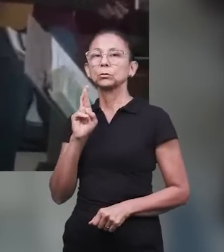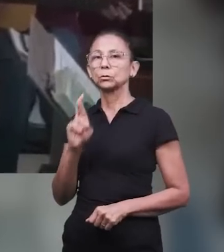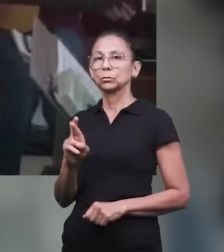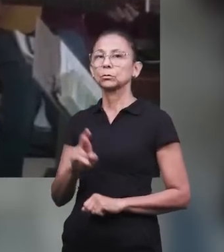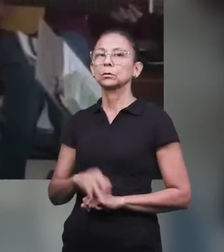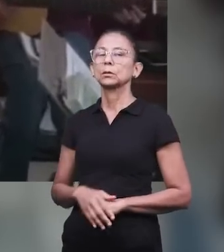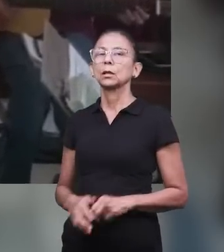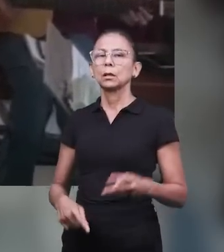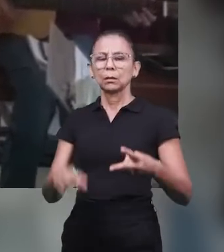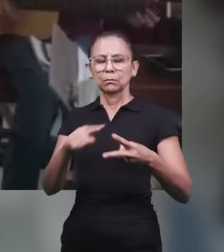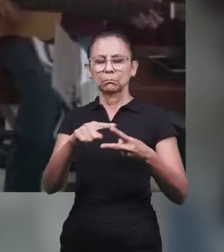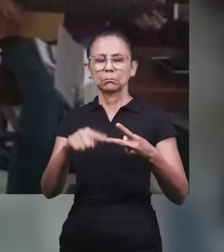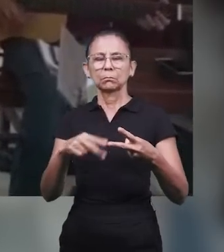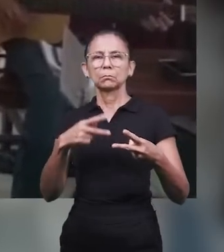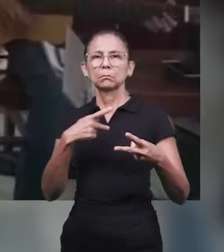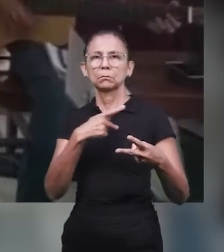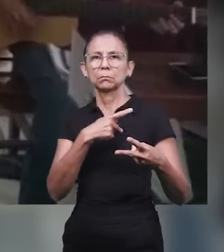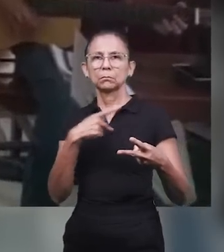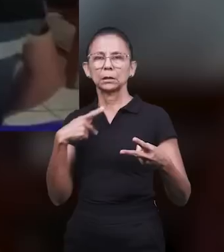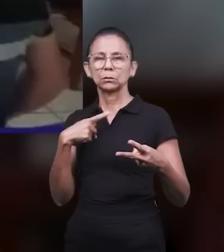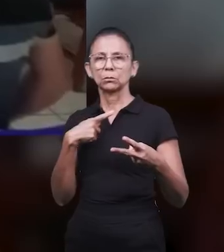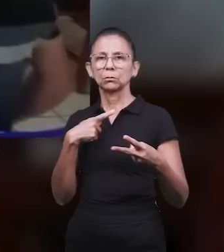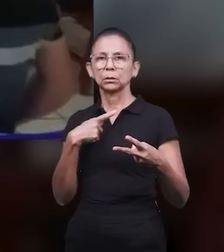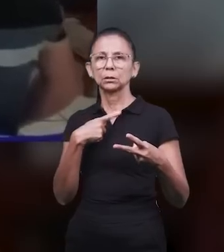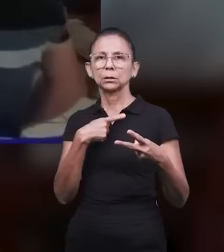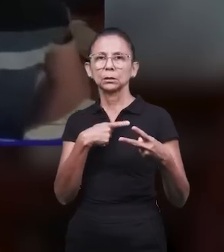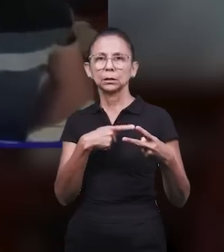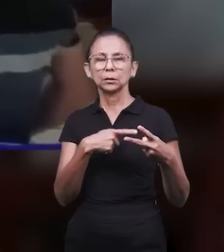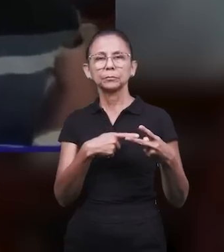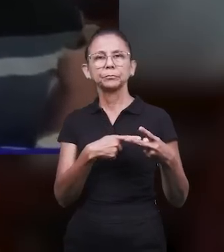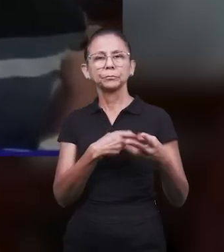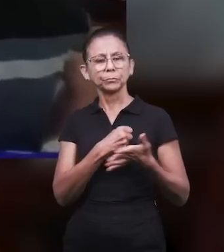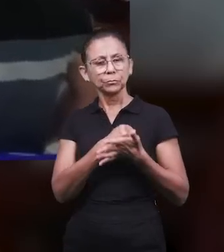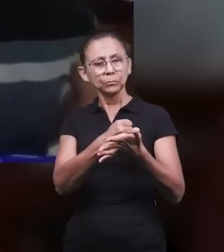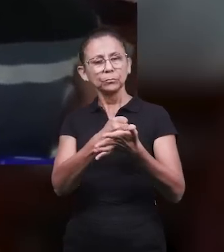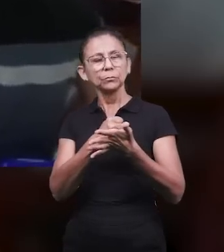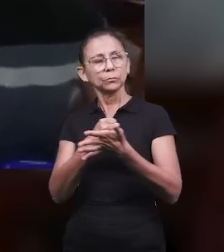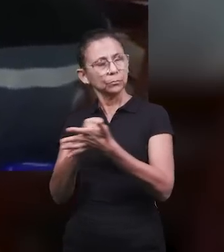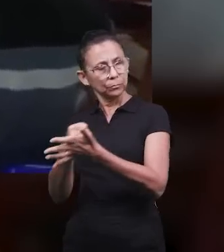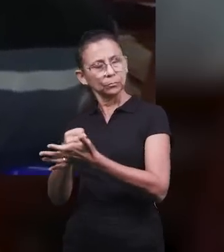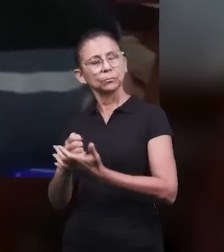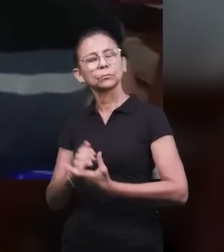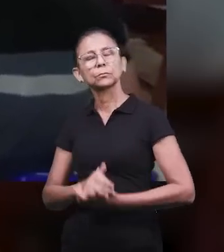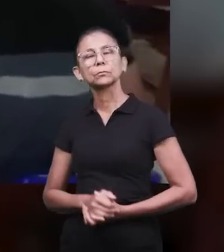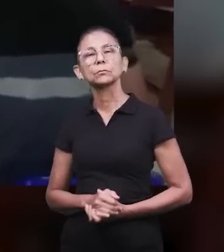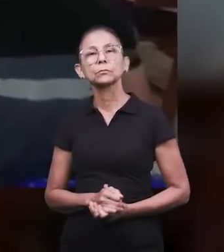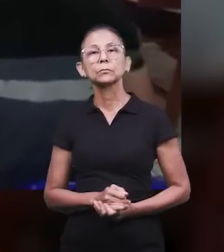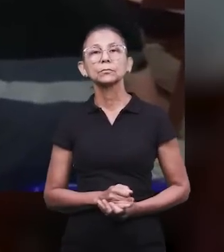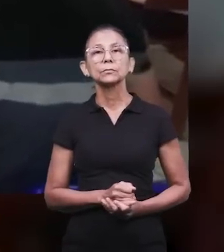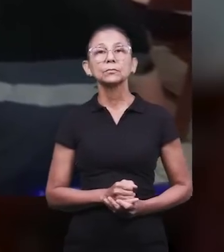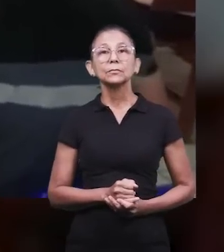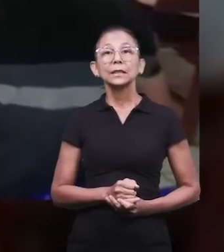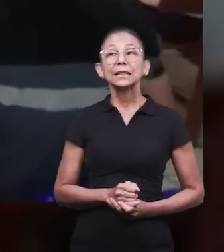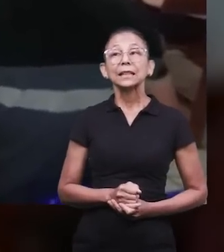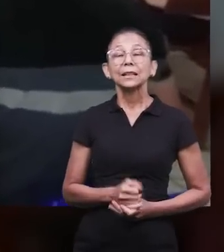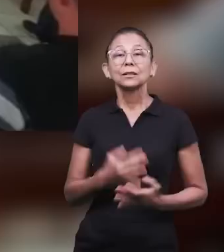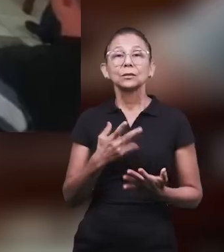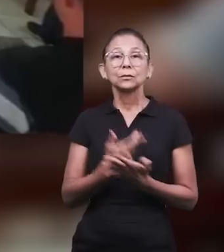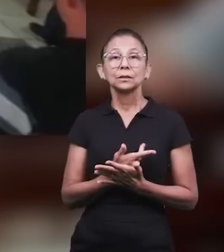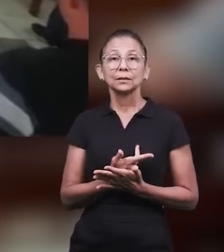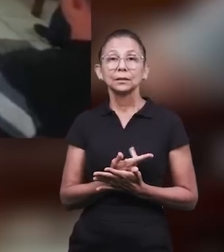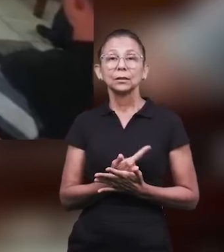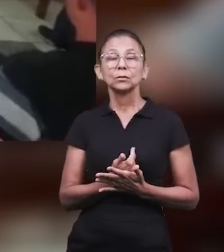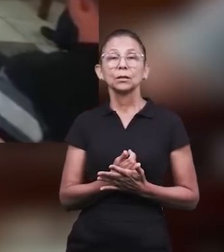Alessandro conduziram este ensaio, e também na igreja do Cajuru, o pastor Sidney nos passou da promoção